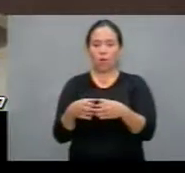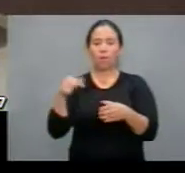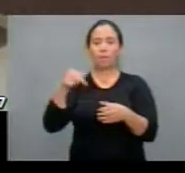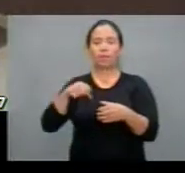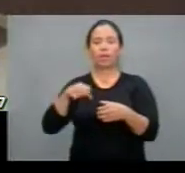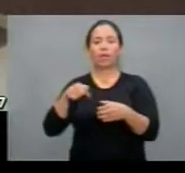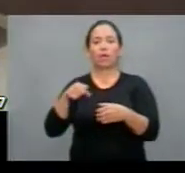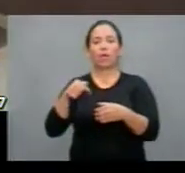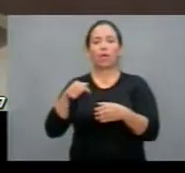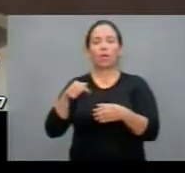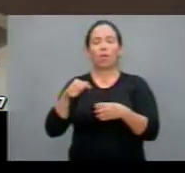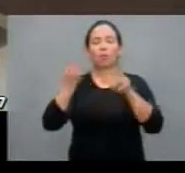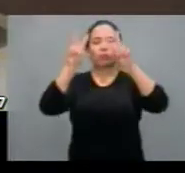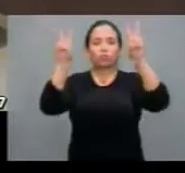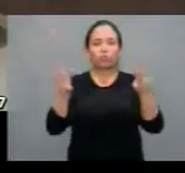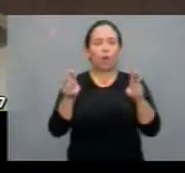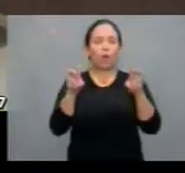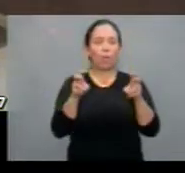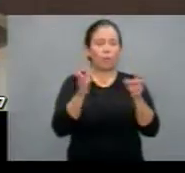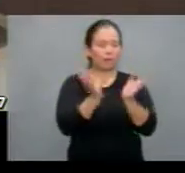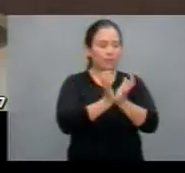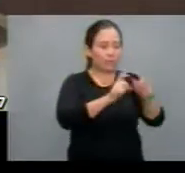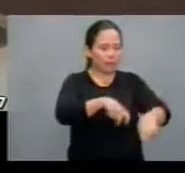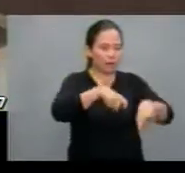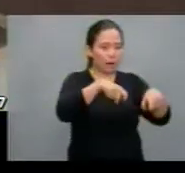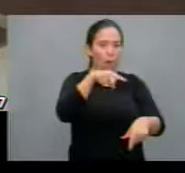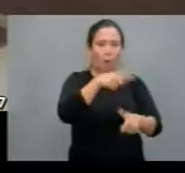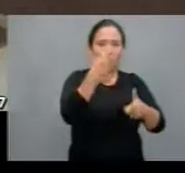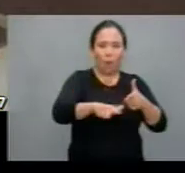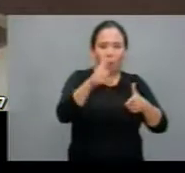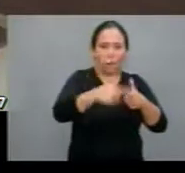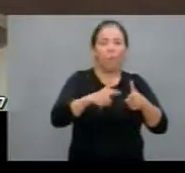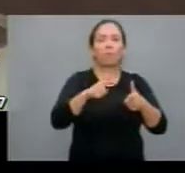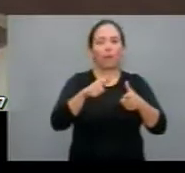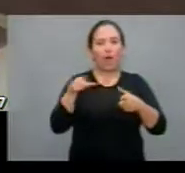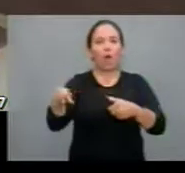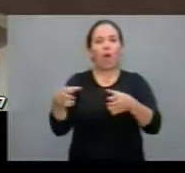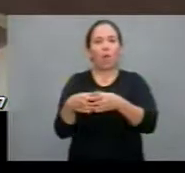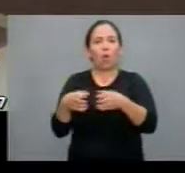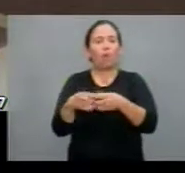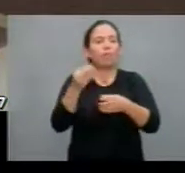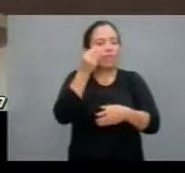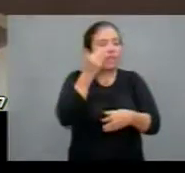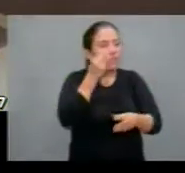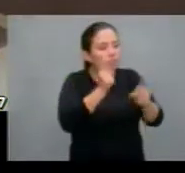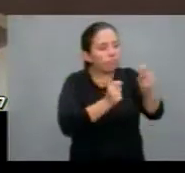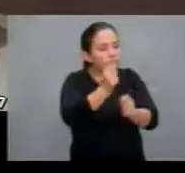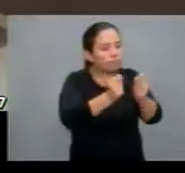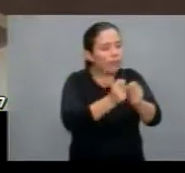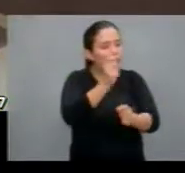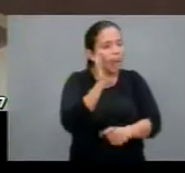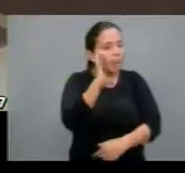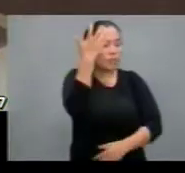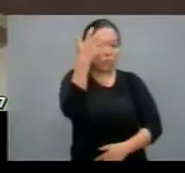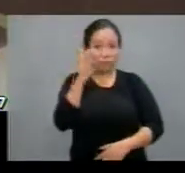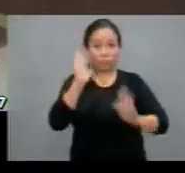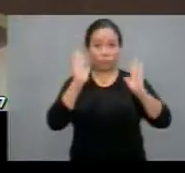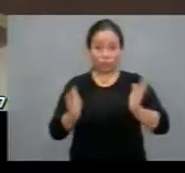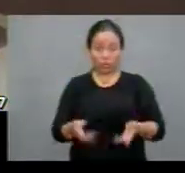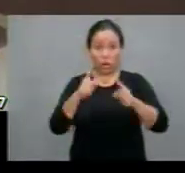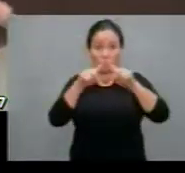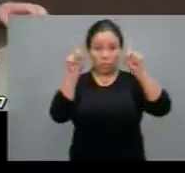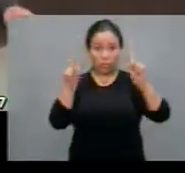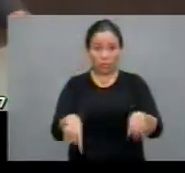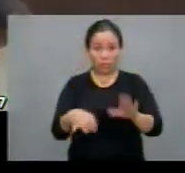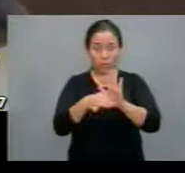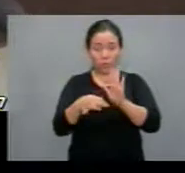mediação de conflitos fundiários. Este projeto de indicação, ele já foi aprovado há mais de um ano. Pela Constituição